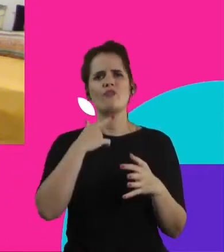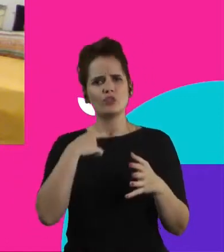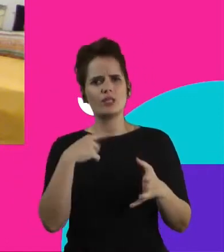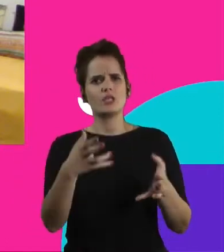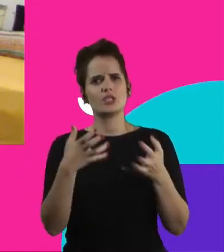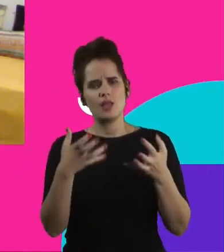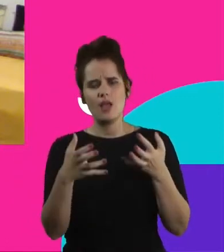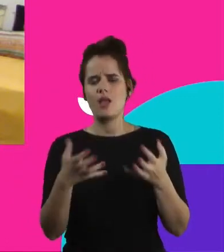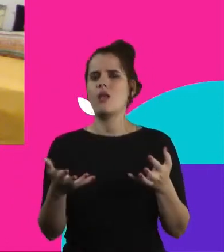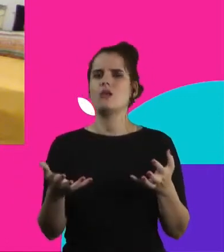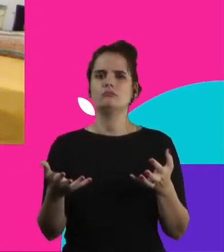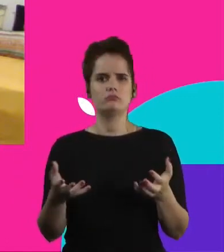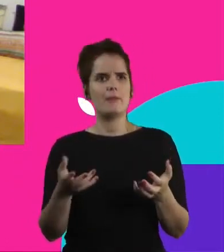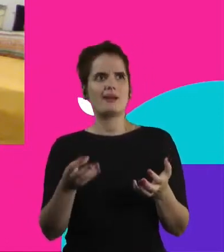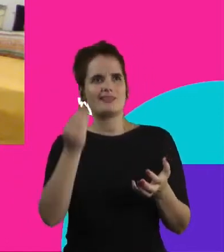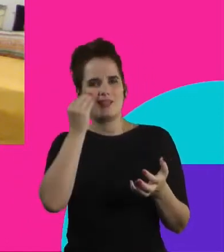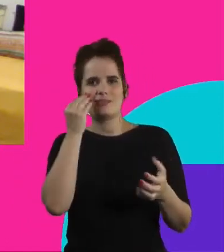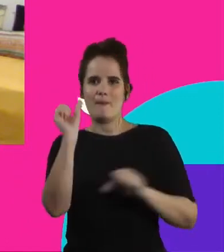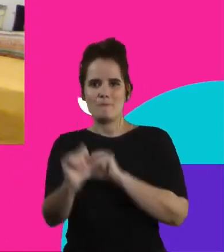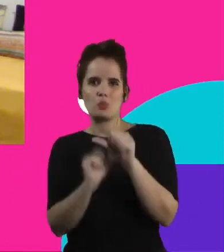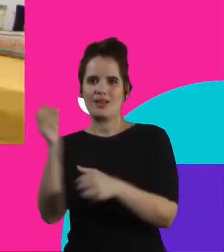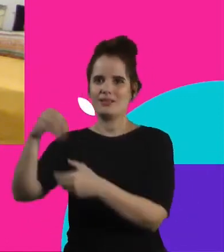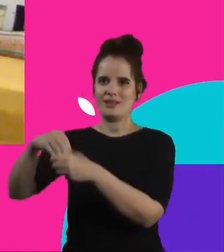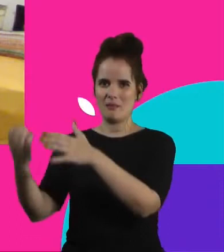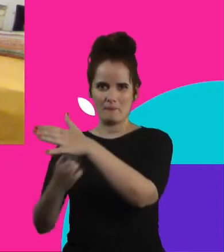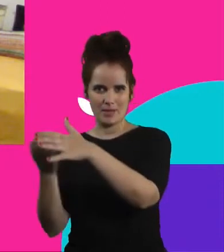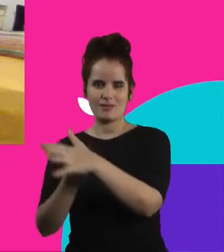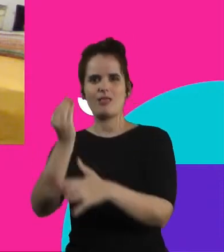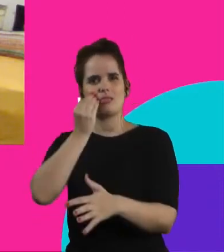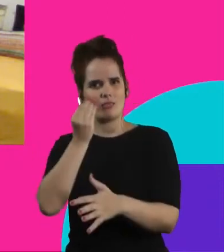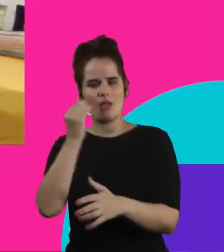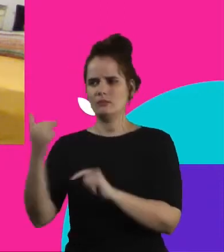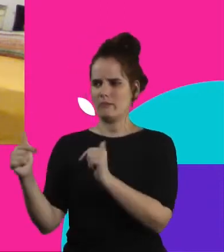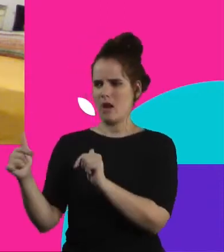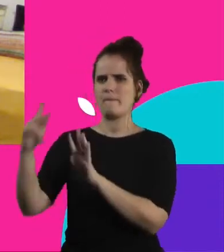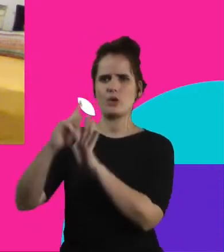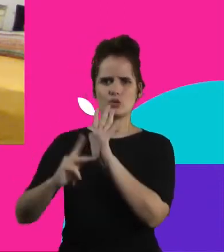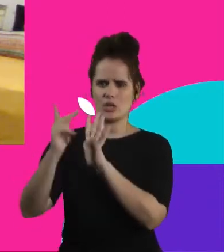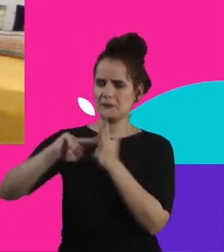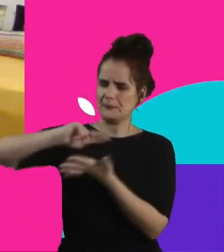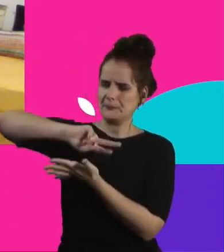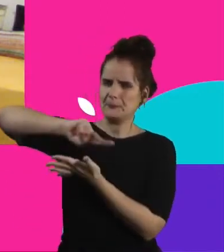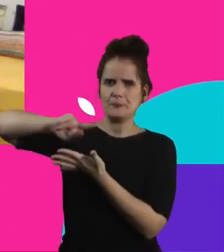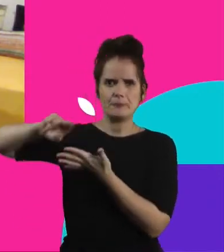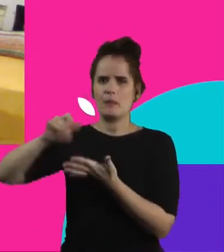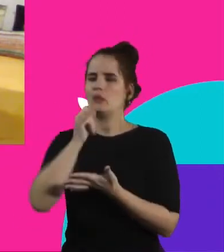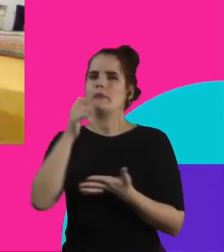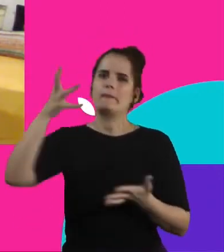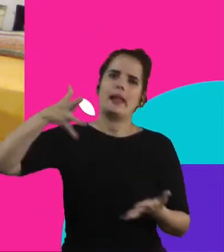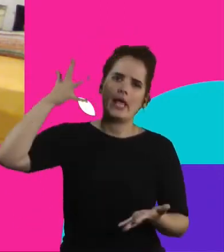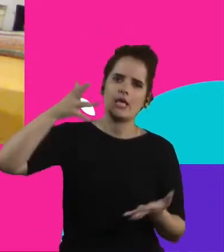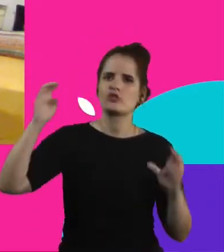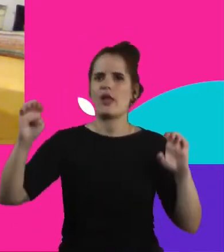realmente de mudar as coisas internamente e fizeram muitos trabalhos, inclusive esses de palestra, de evento,